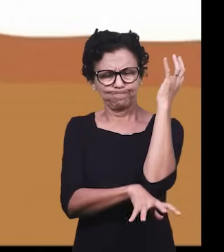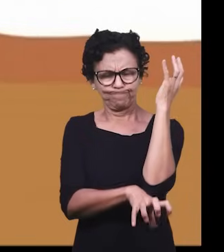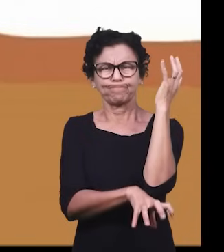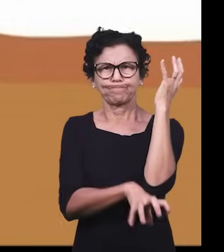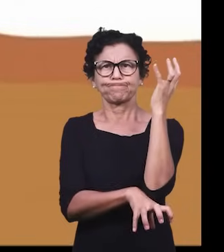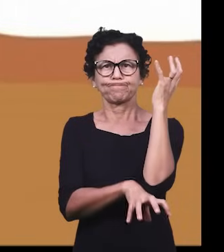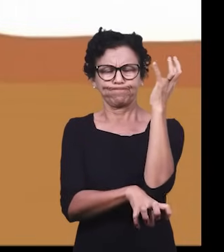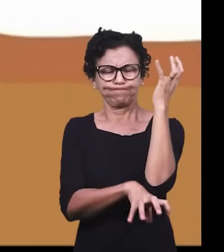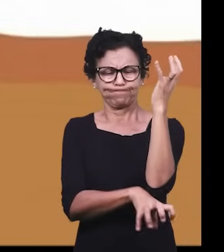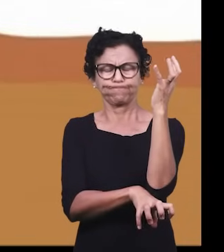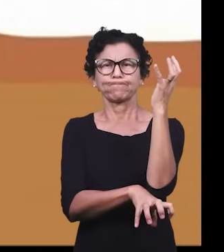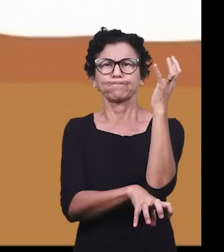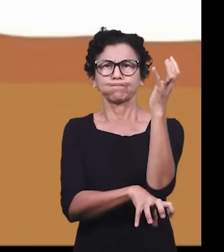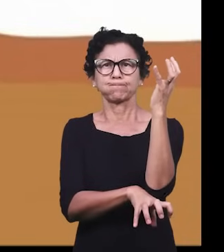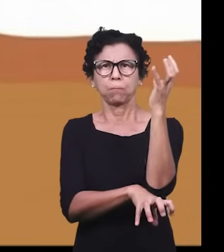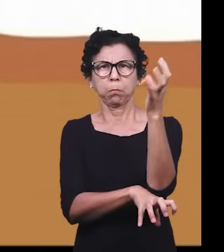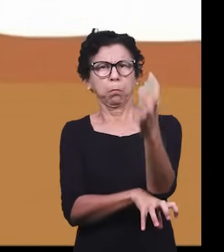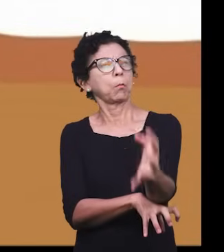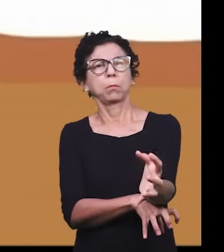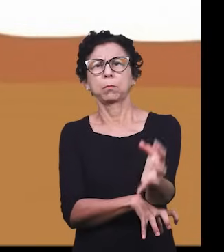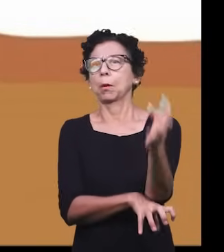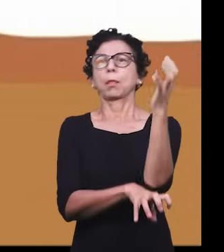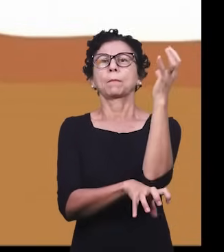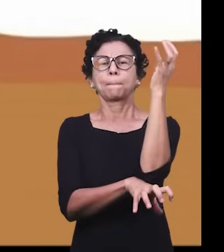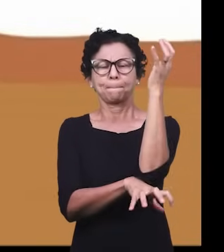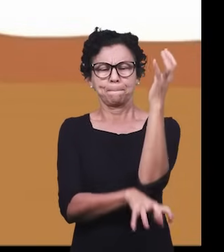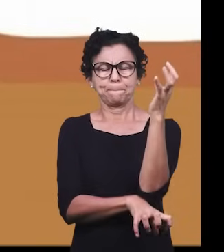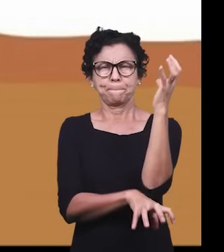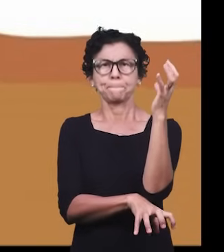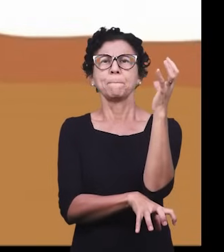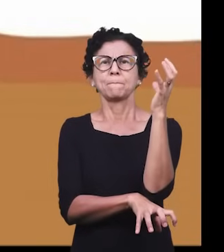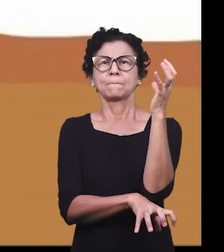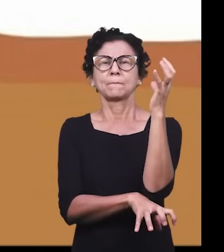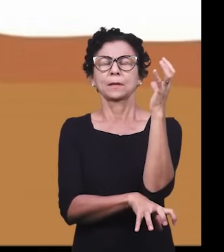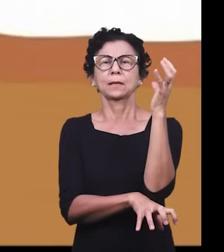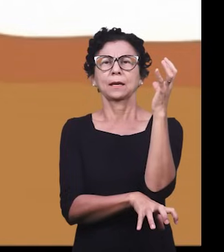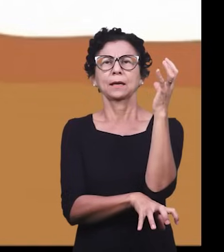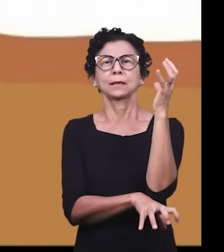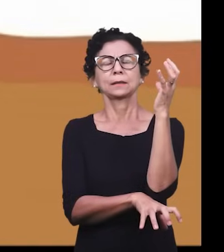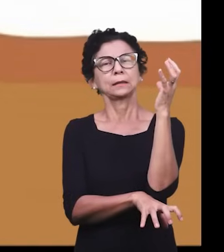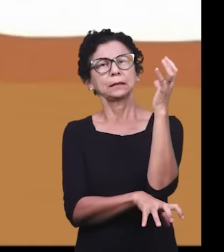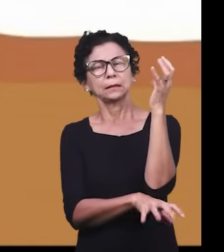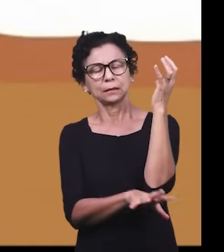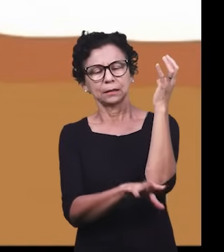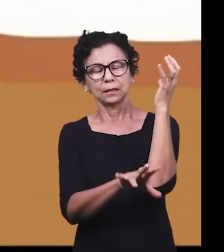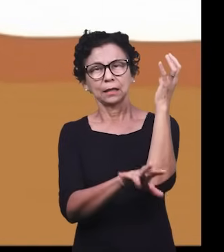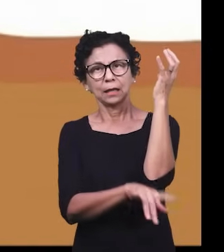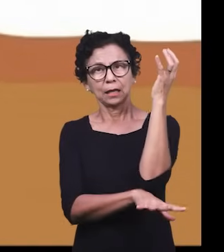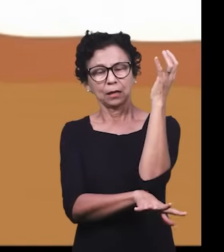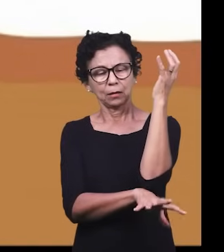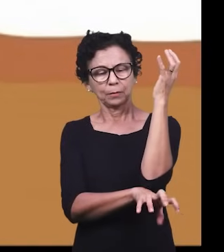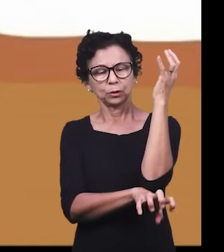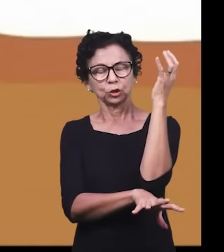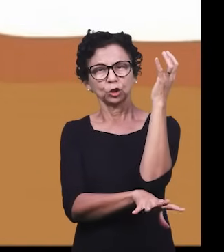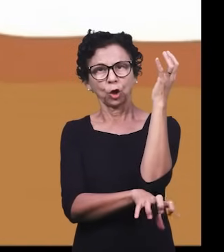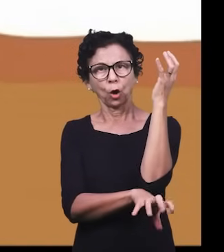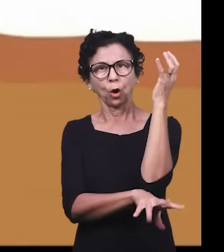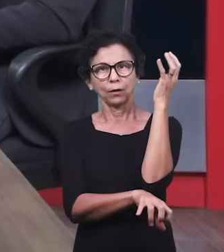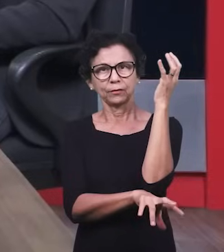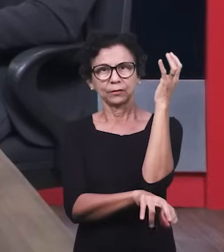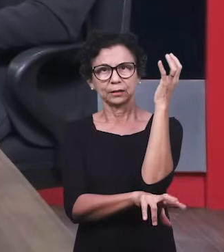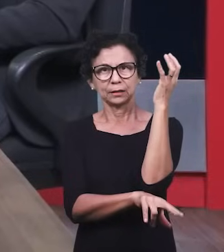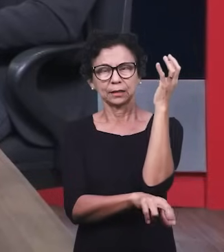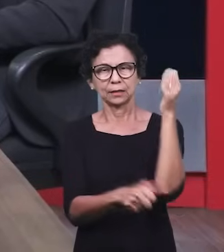eh fornece né estabilidade eh e tá responsável ali então pela absorção dos